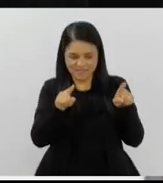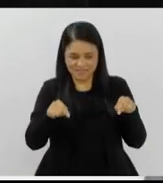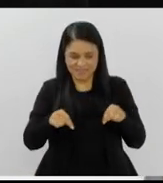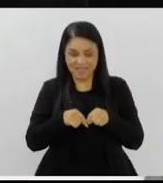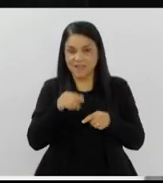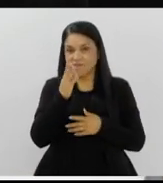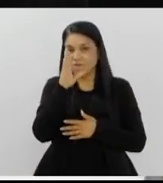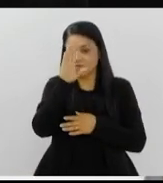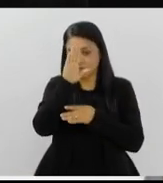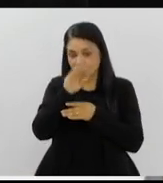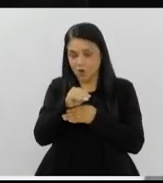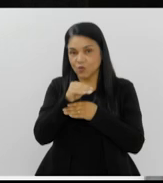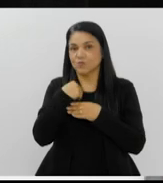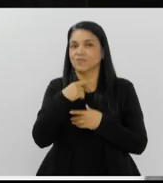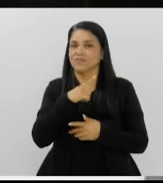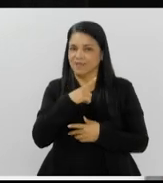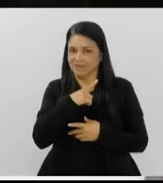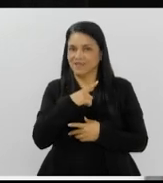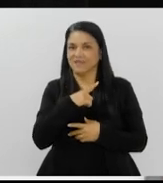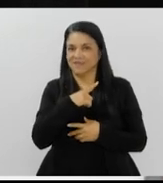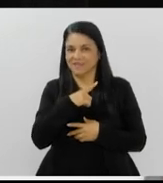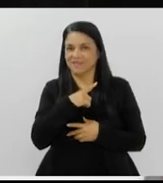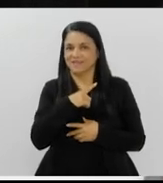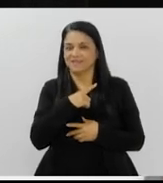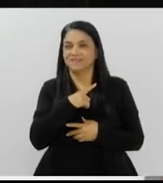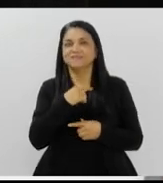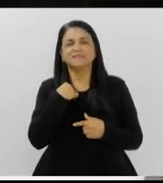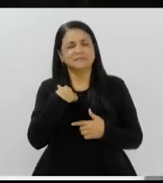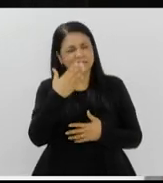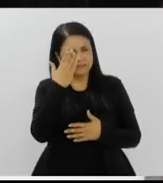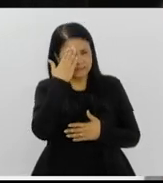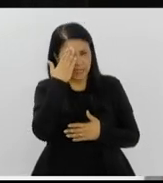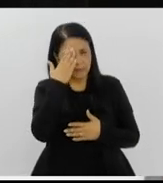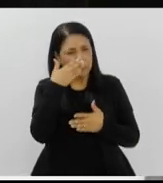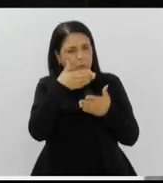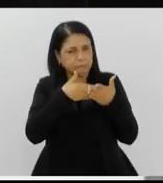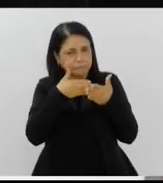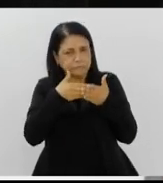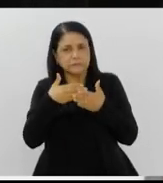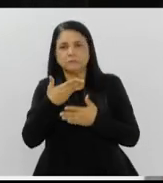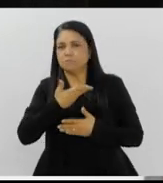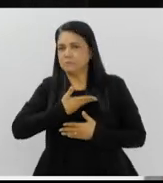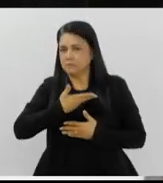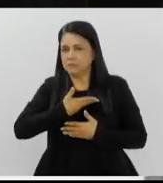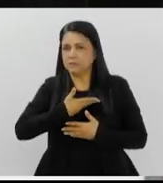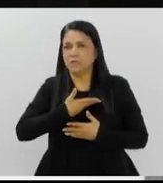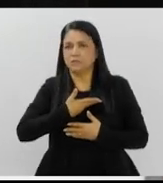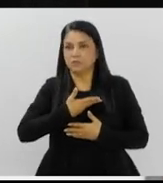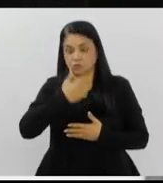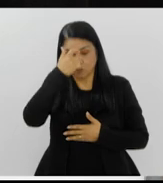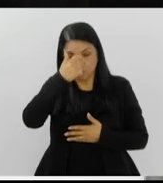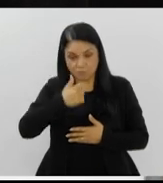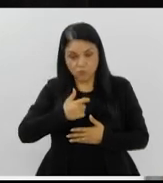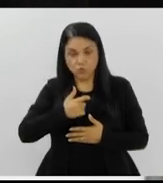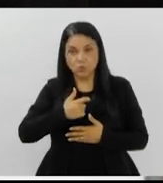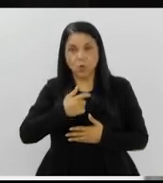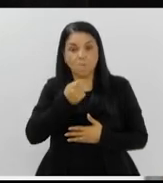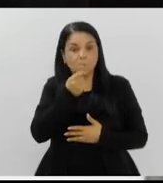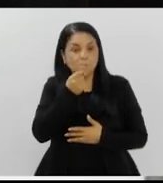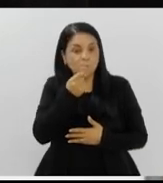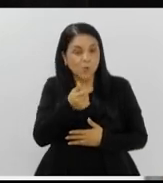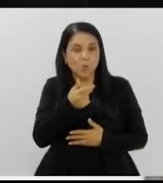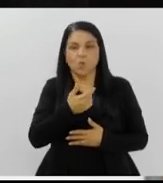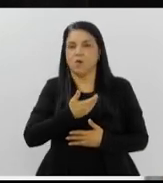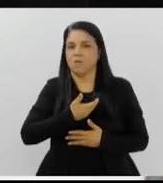foto. Todos sabem como eu sou restrito às amizades e como eu sou restrito a muitas pessoas. Eu sou uma pessoa com muito poucas